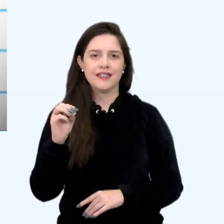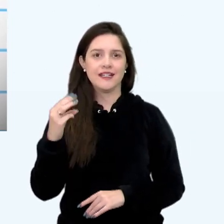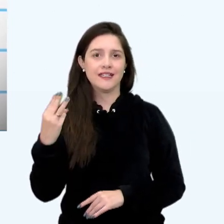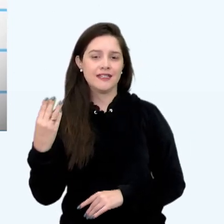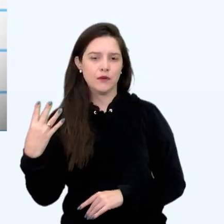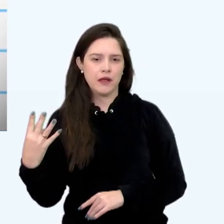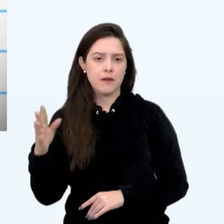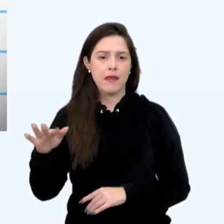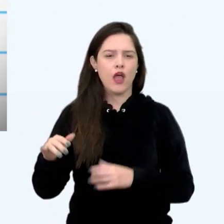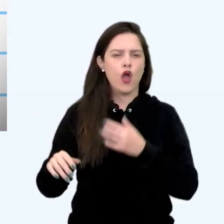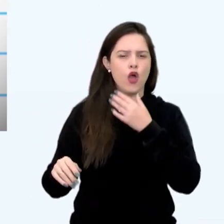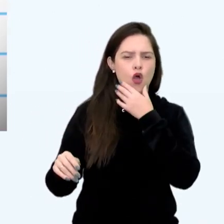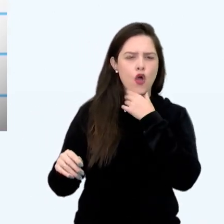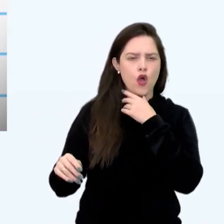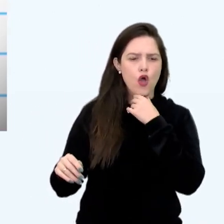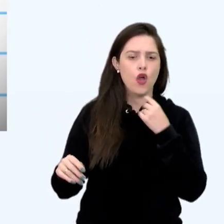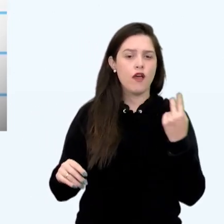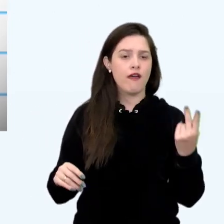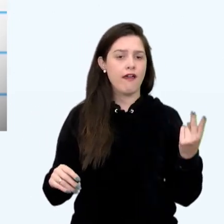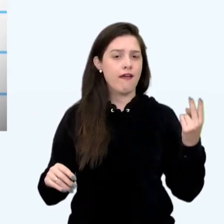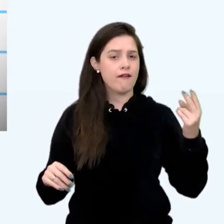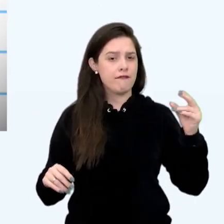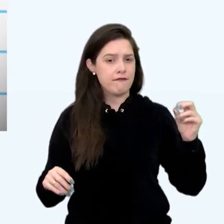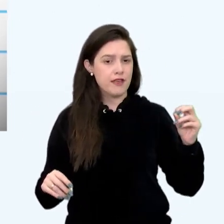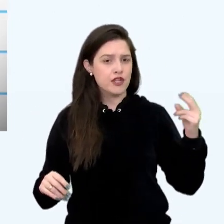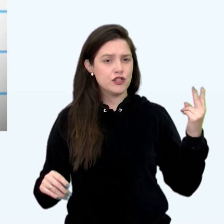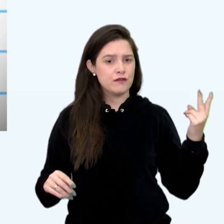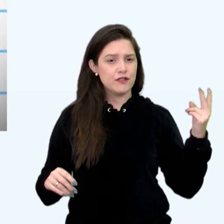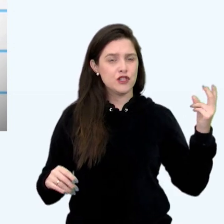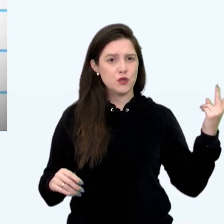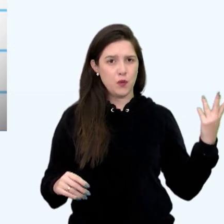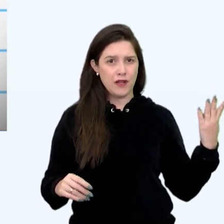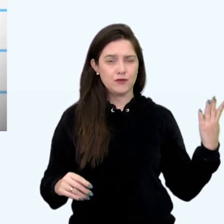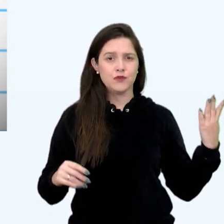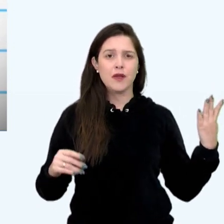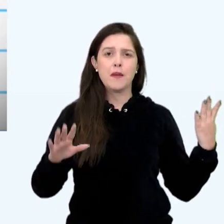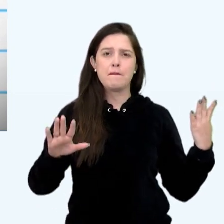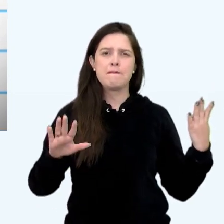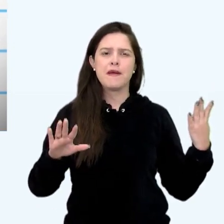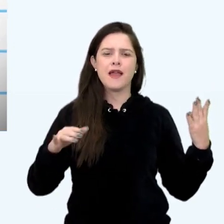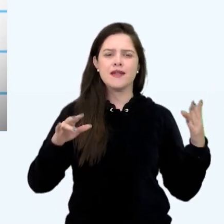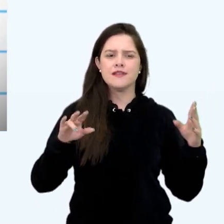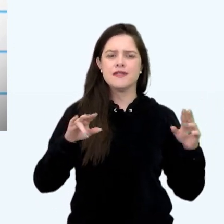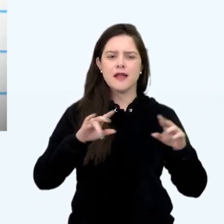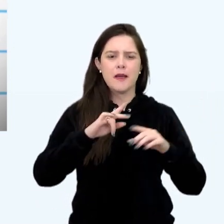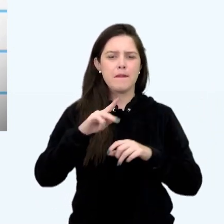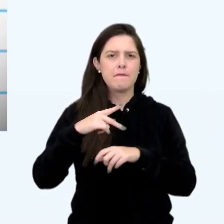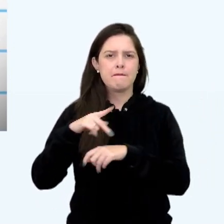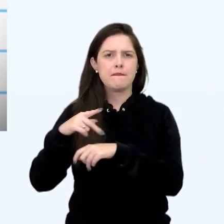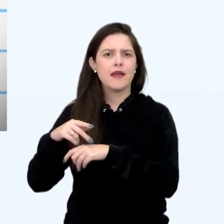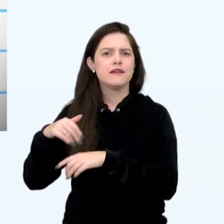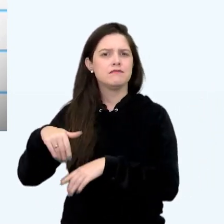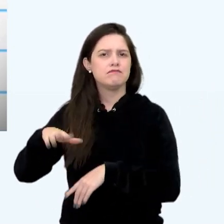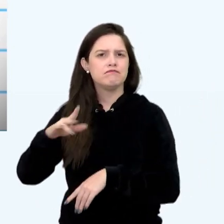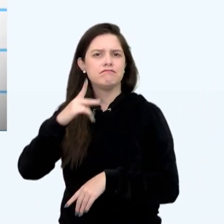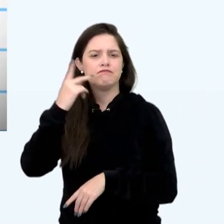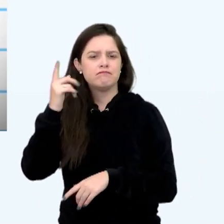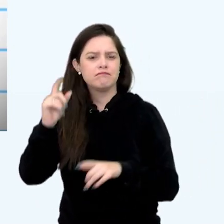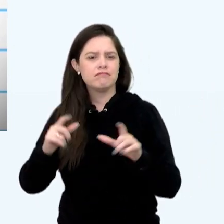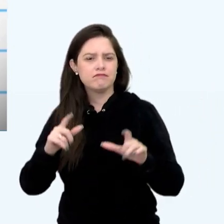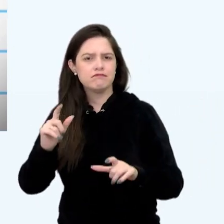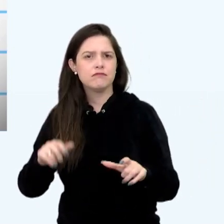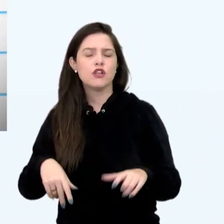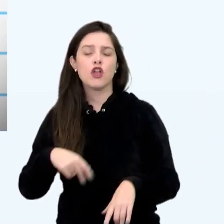são mais numerosos entre 20 e 24 anos de idade. Em ambos os sexos, as faixas com mais gente vão dos 20